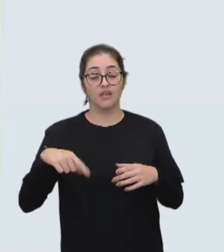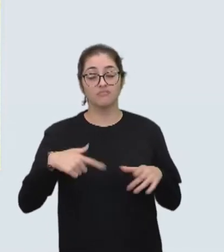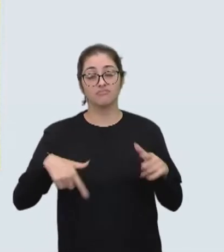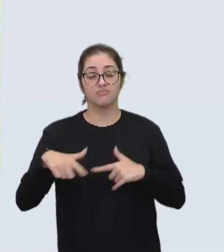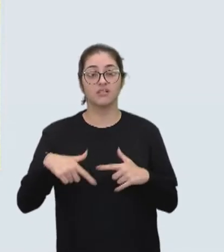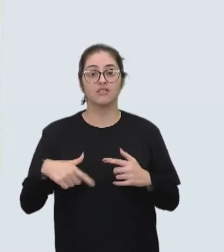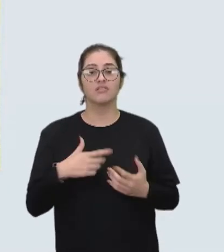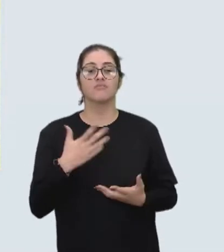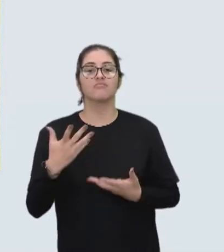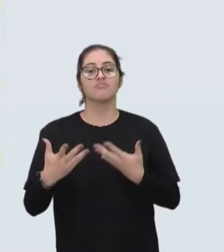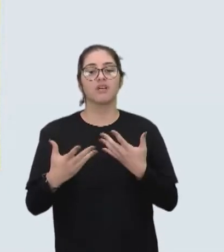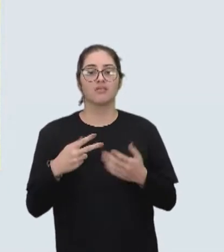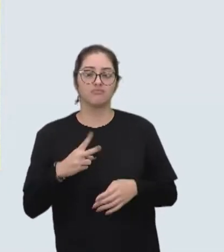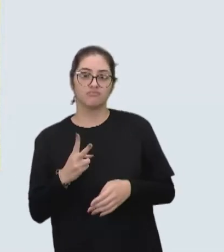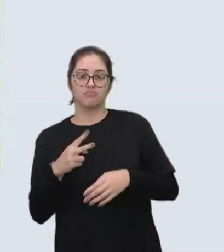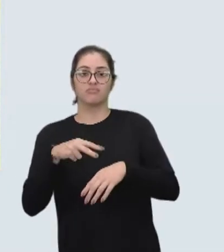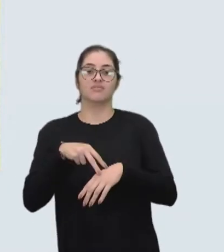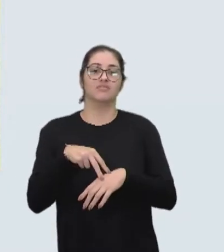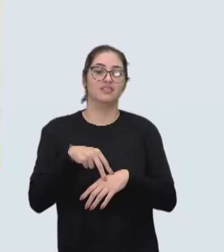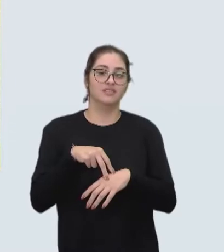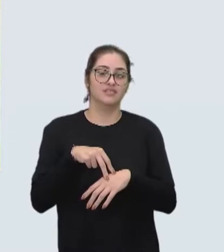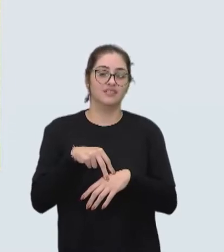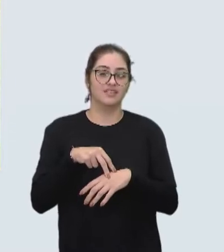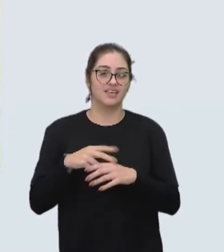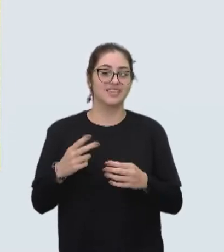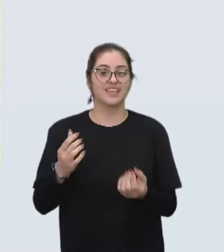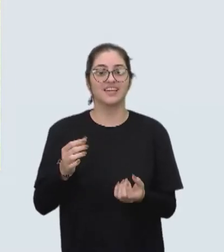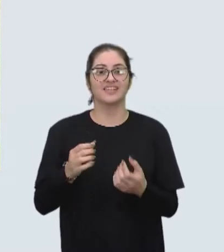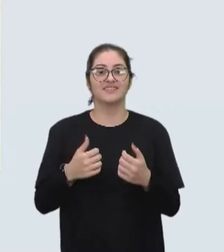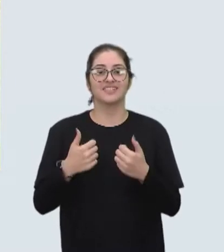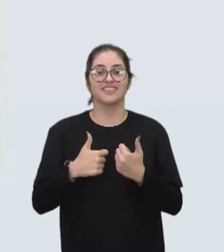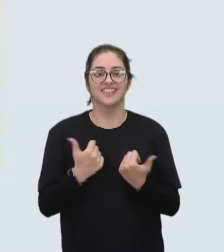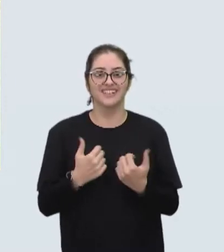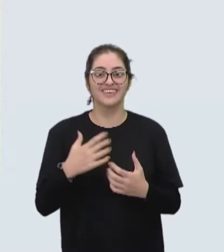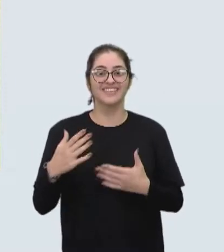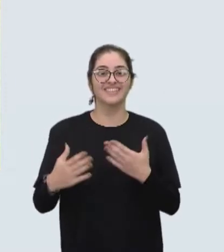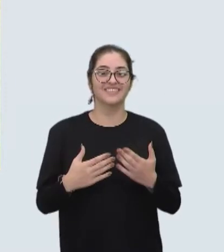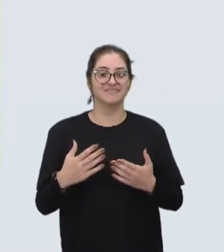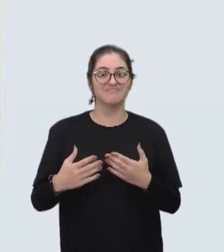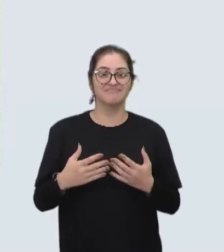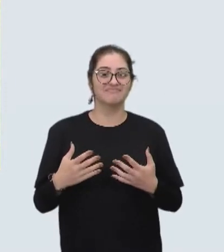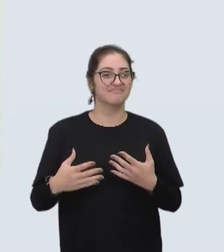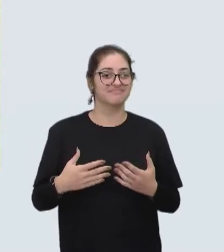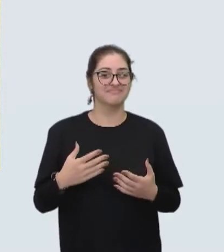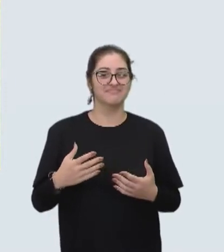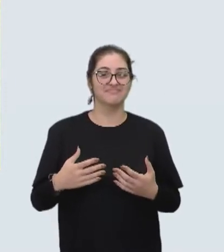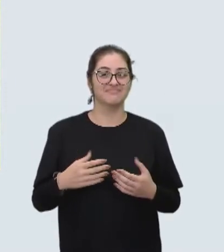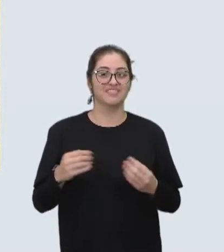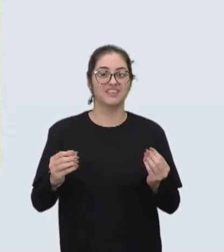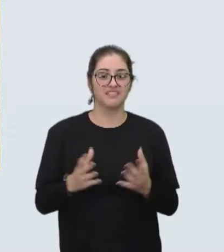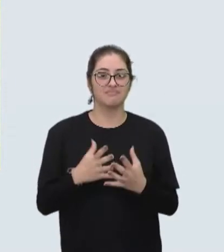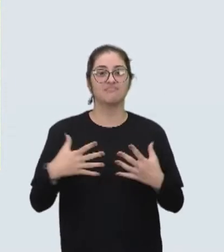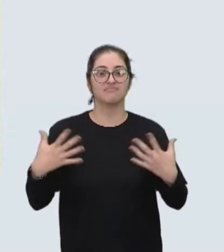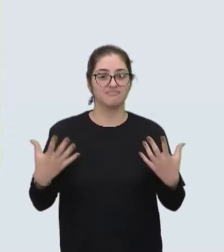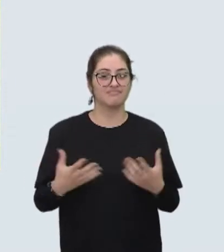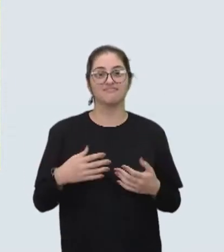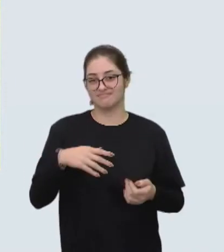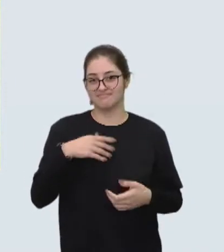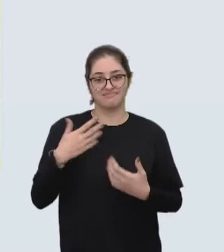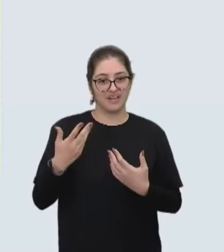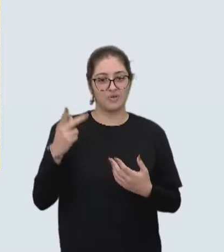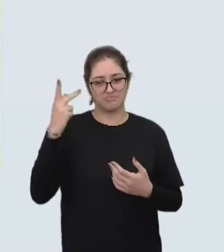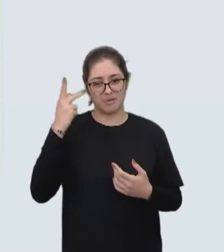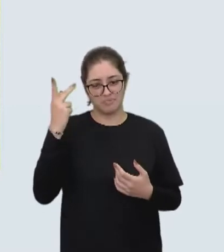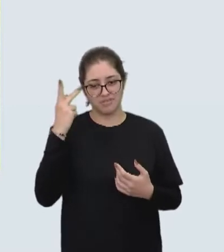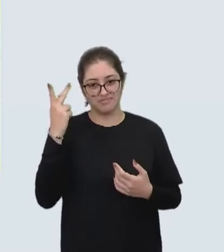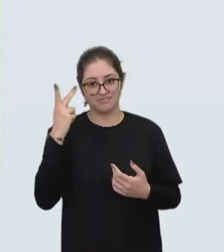sobre protagonismo. Vamos ver se vocês adivinham. Nós estamos no Teatro Municipal. Teatro Municipal, que é um dos pontos postais da cidade de São